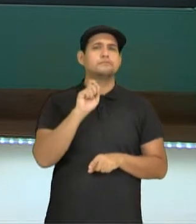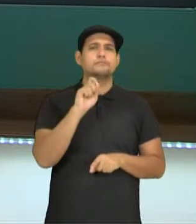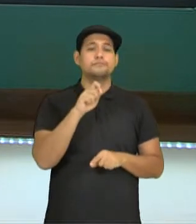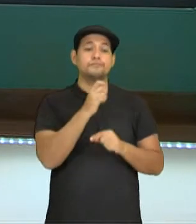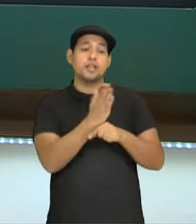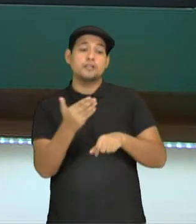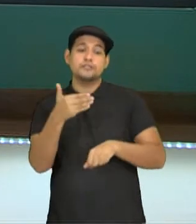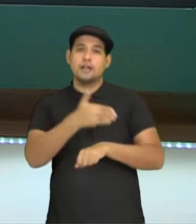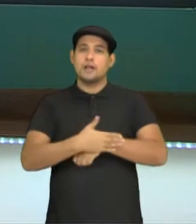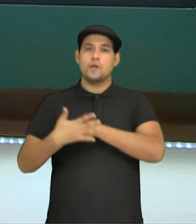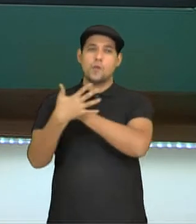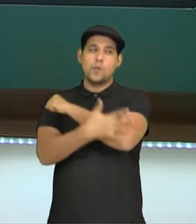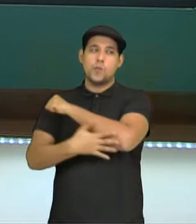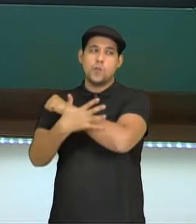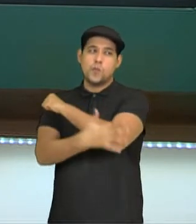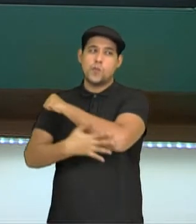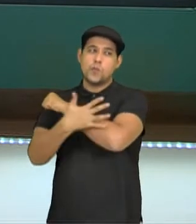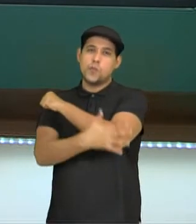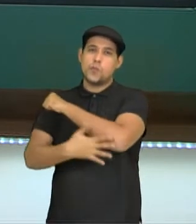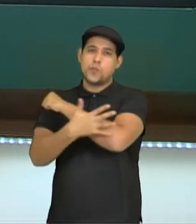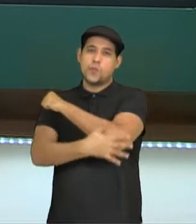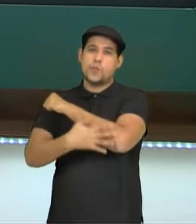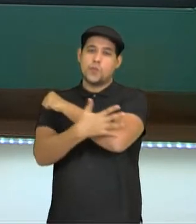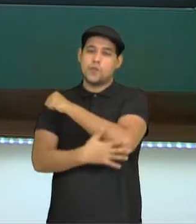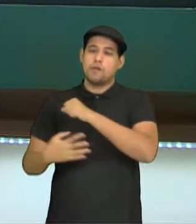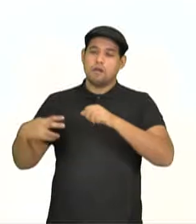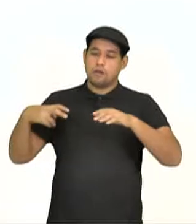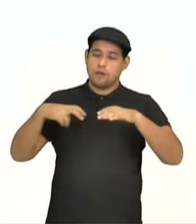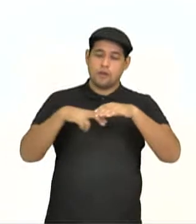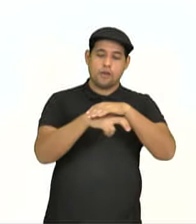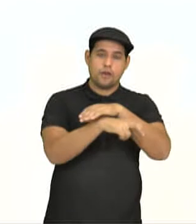de um trem na estação.